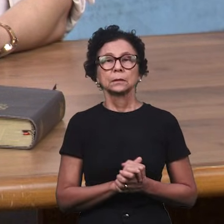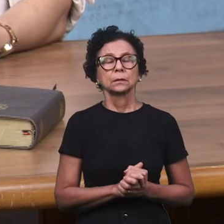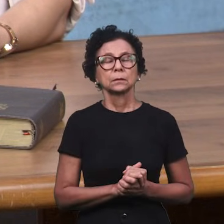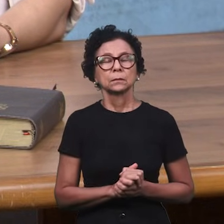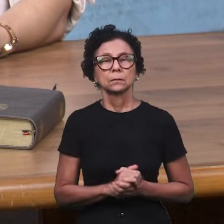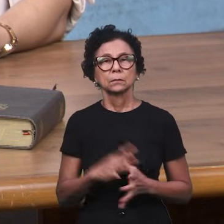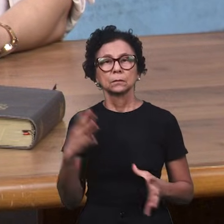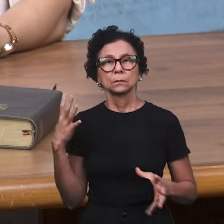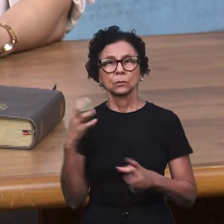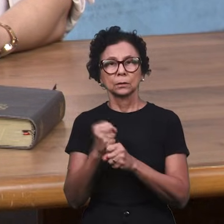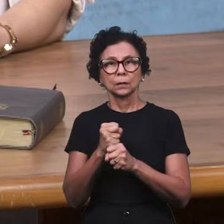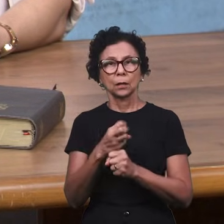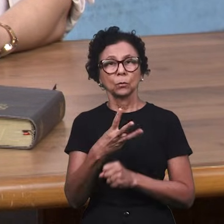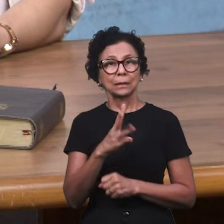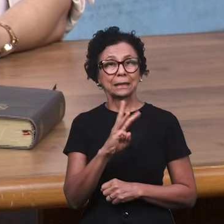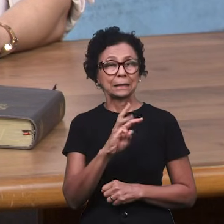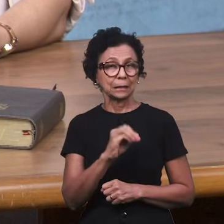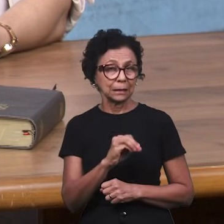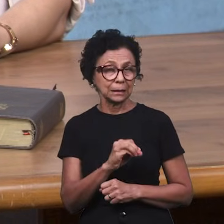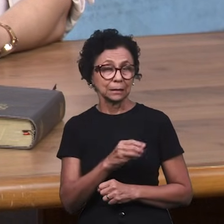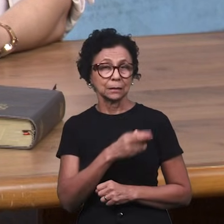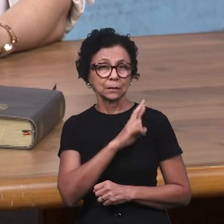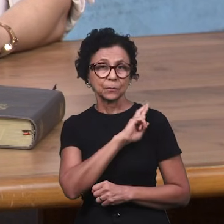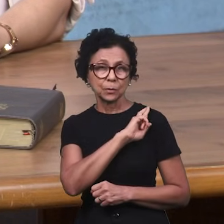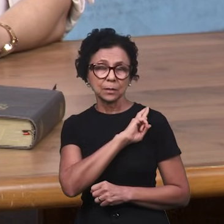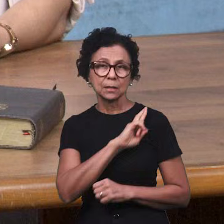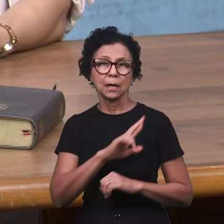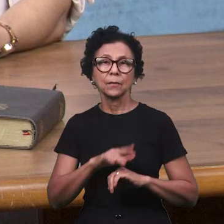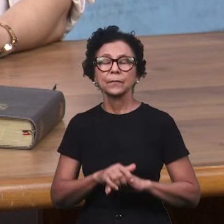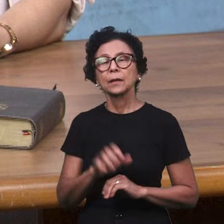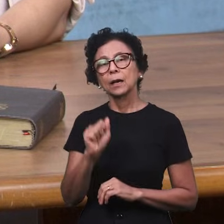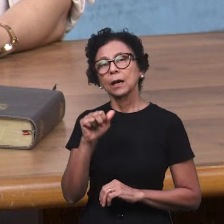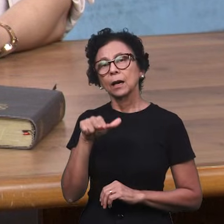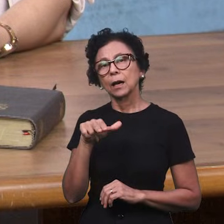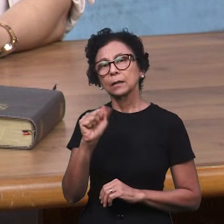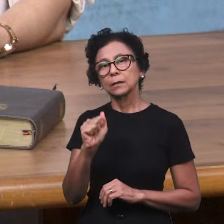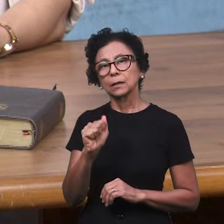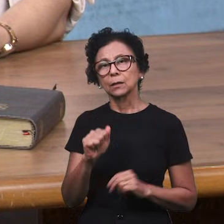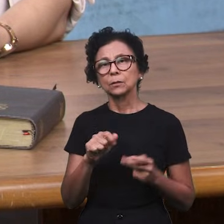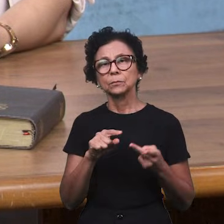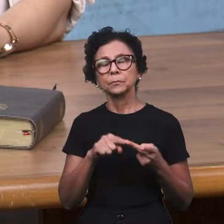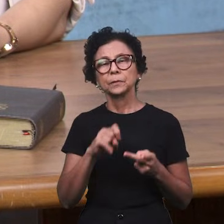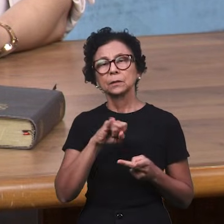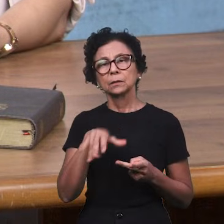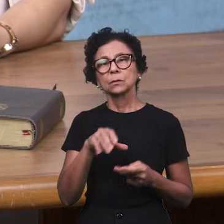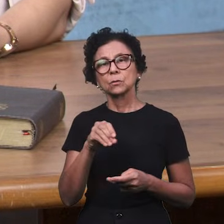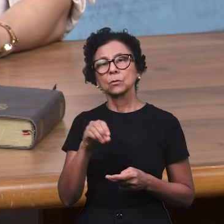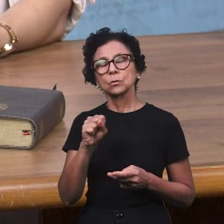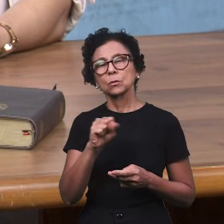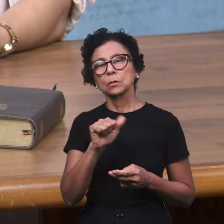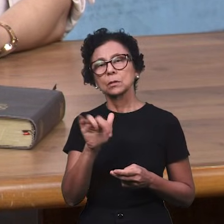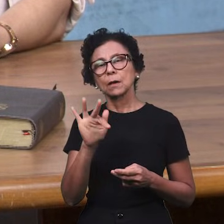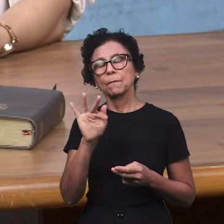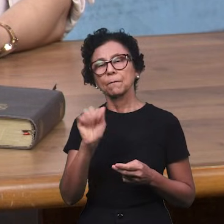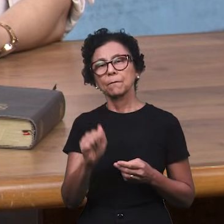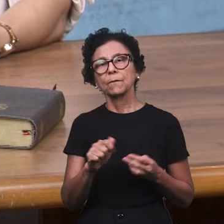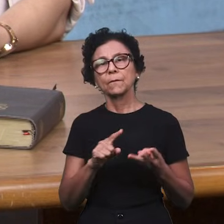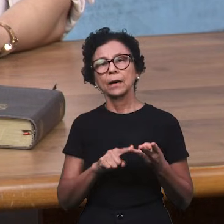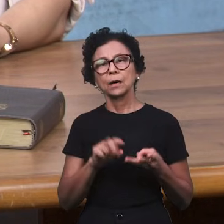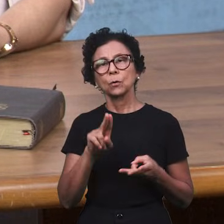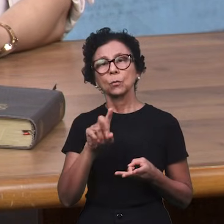30. Anã, filho de Maaca, e Josafá, o Mitinita, Uzias,